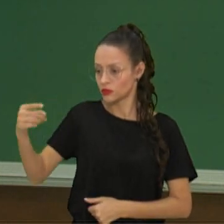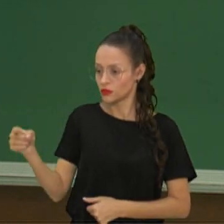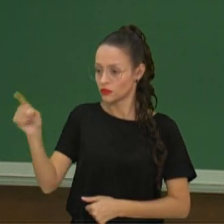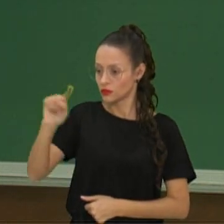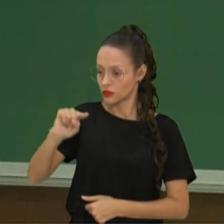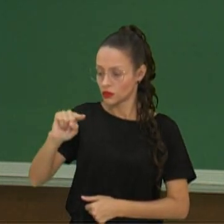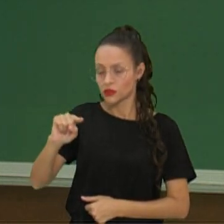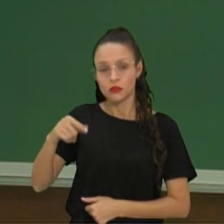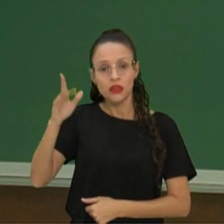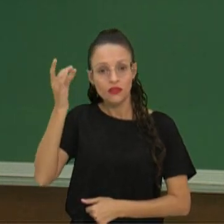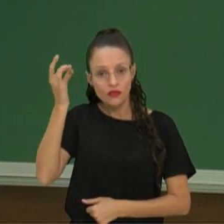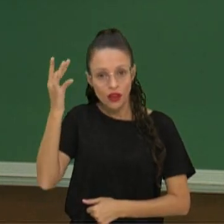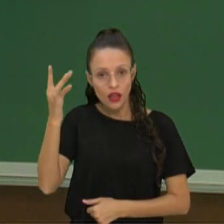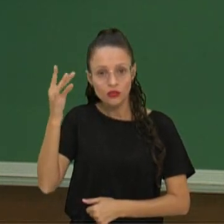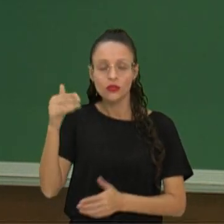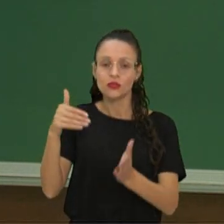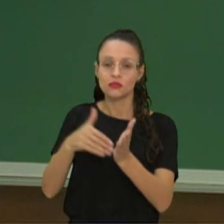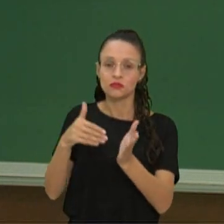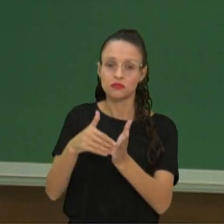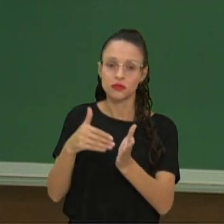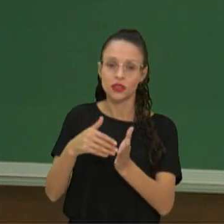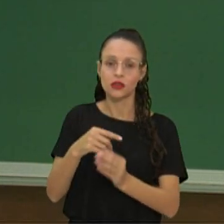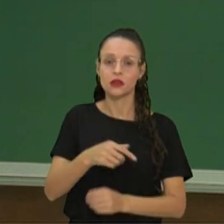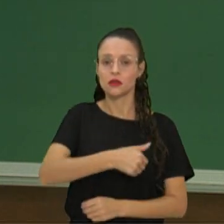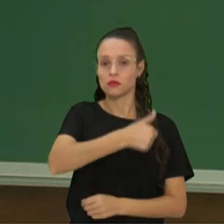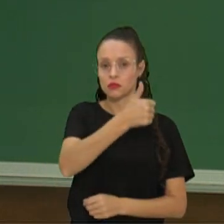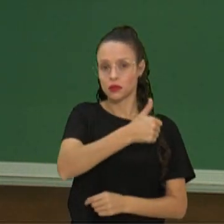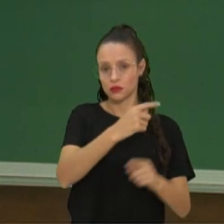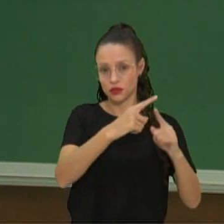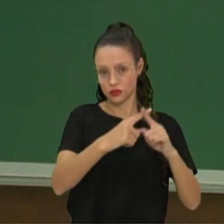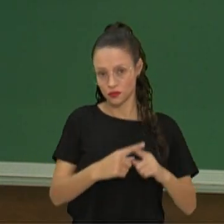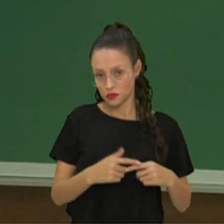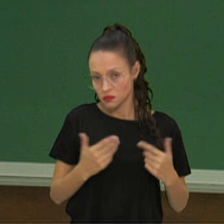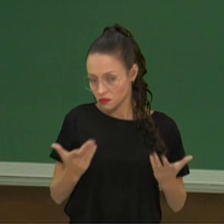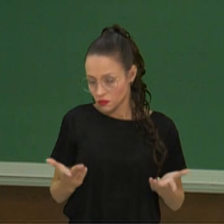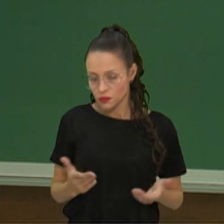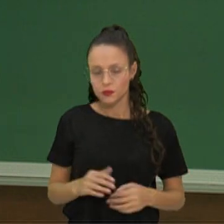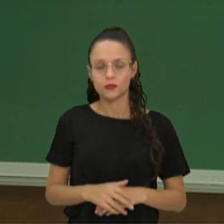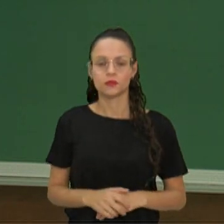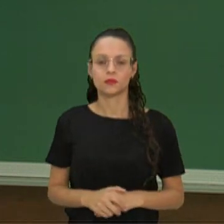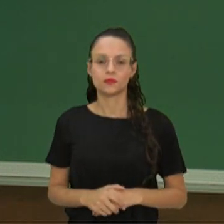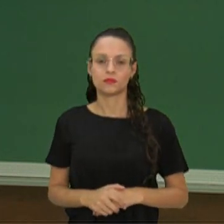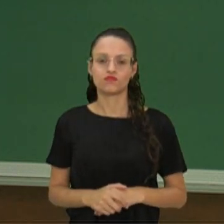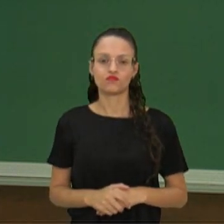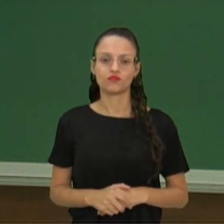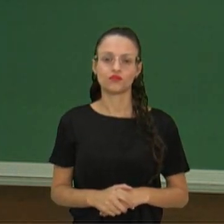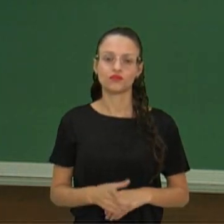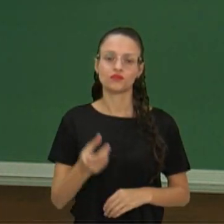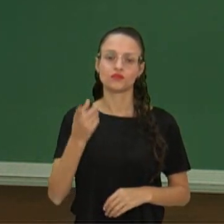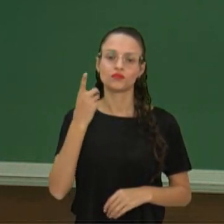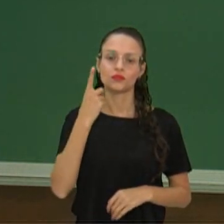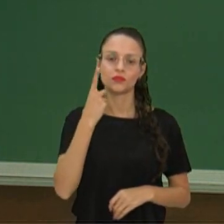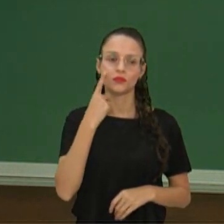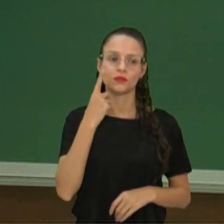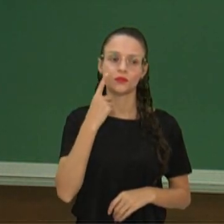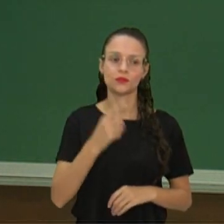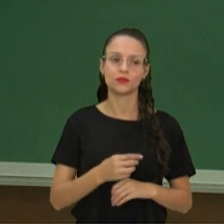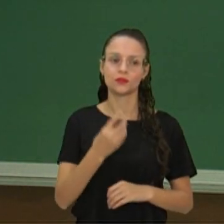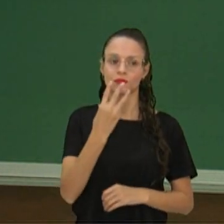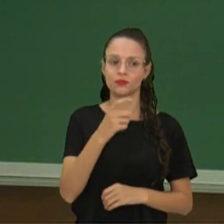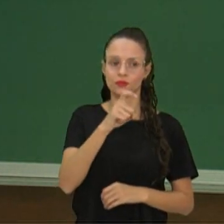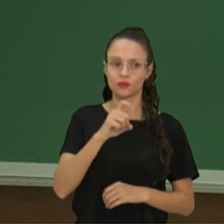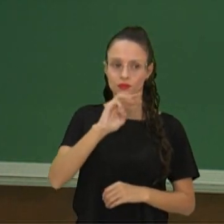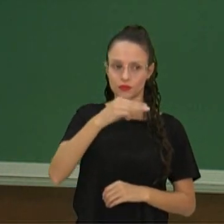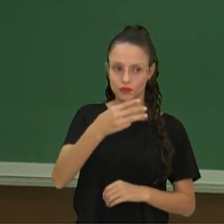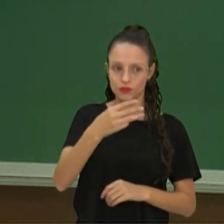de binômio por binômio, e daí finalizar com o 3x ao cubo multiplicando todo o resto. Vamos ver? 3x ao